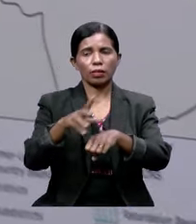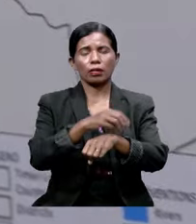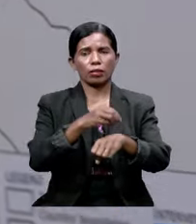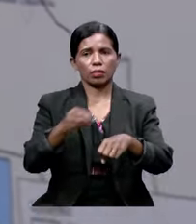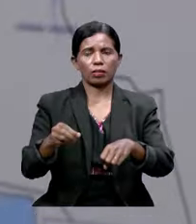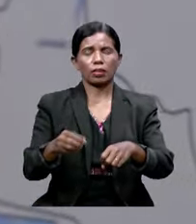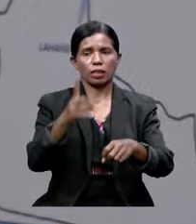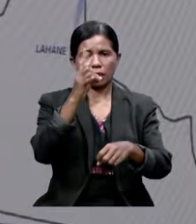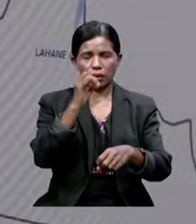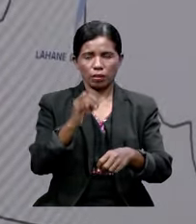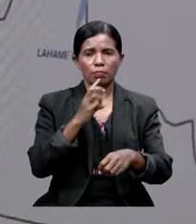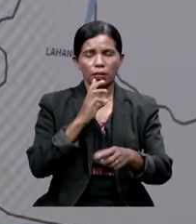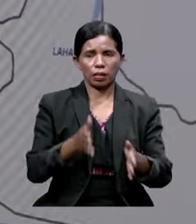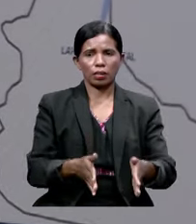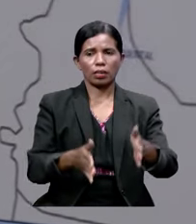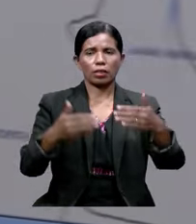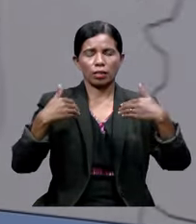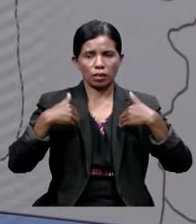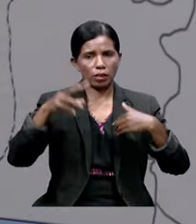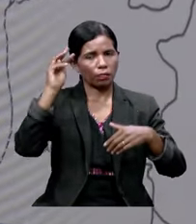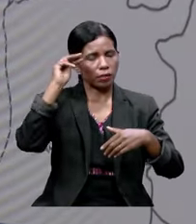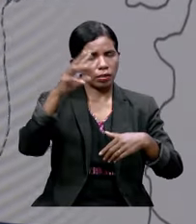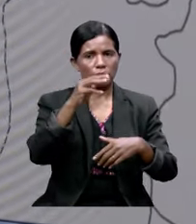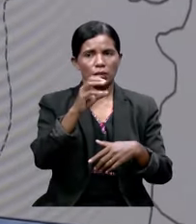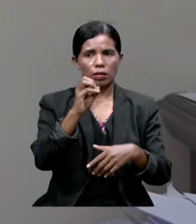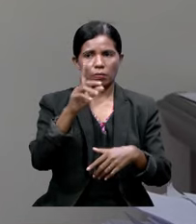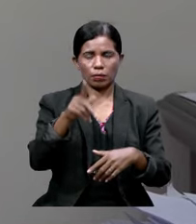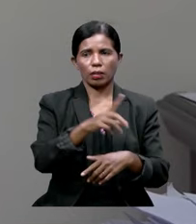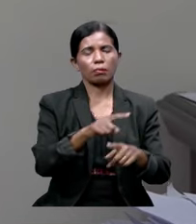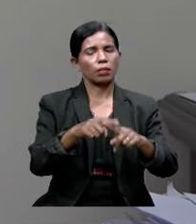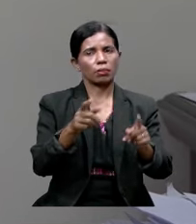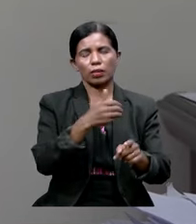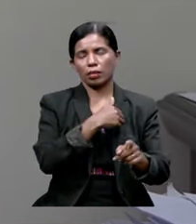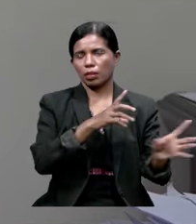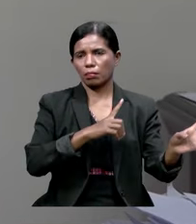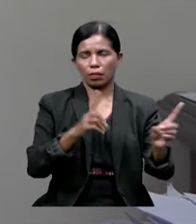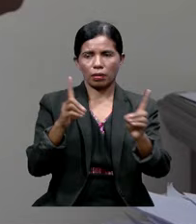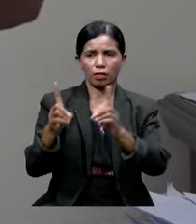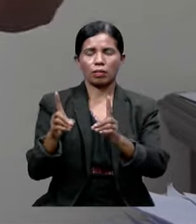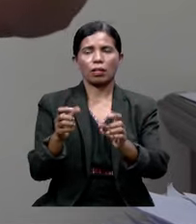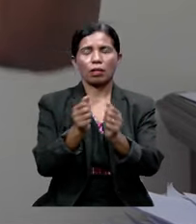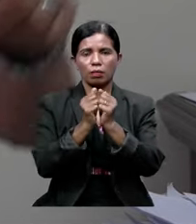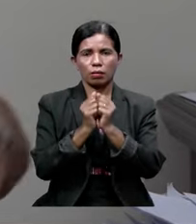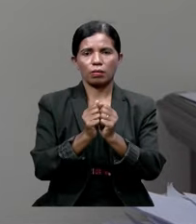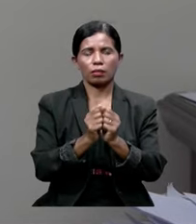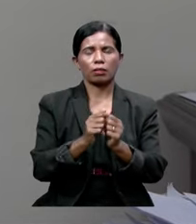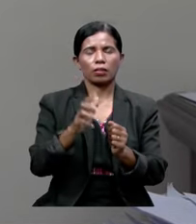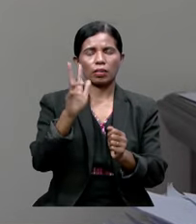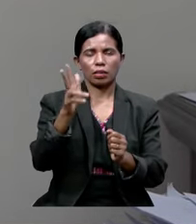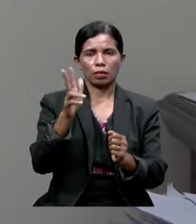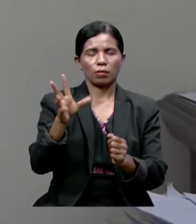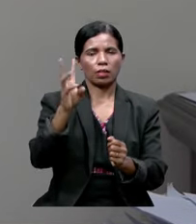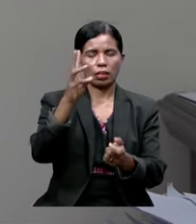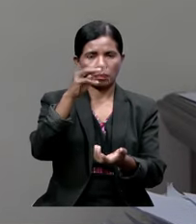iha kapital dili, nebe iha ona Ministeriu Obras Publikas mai besidau ke implementa ha mutuk tokon tolunulu